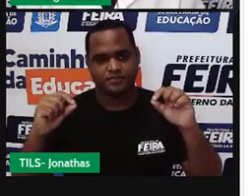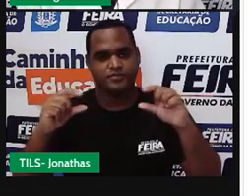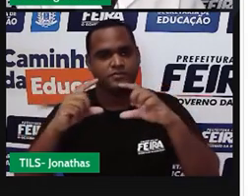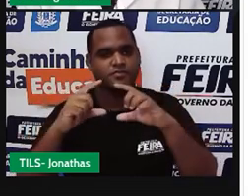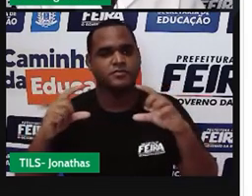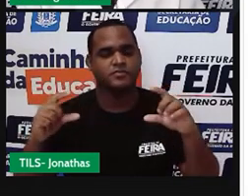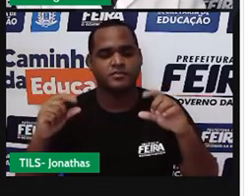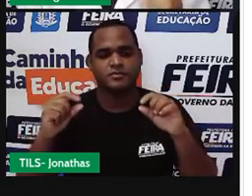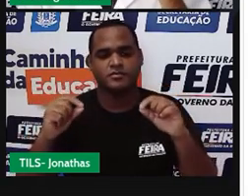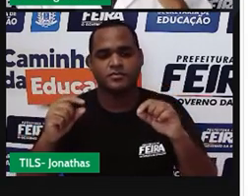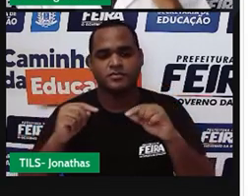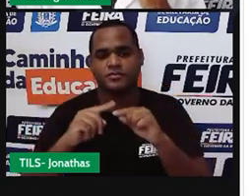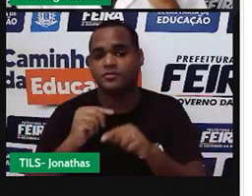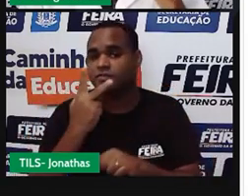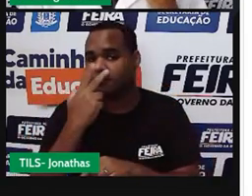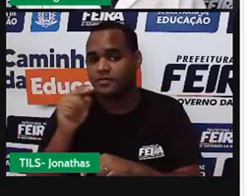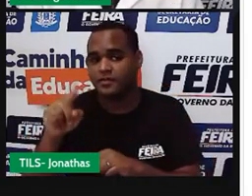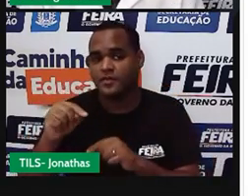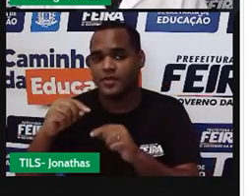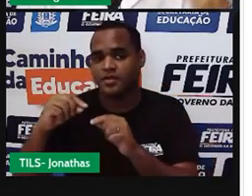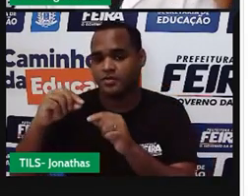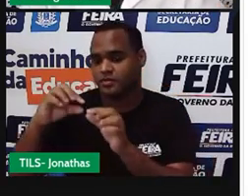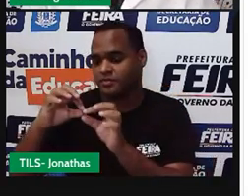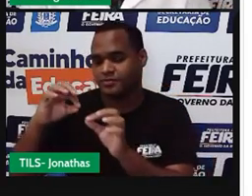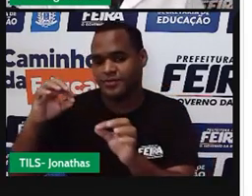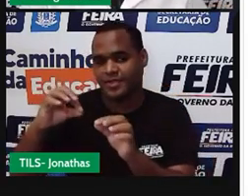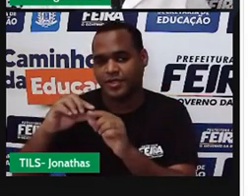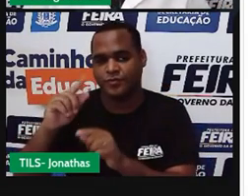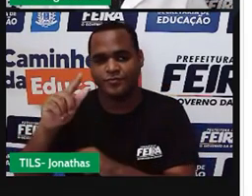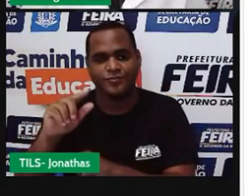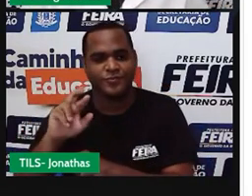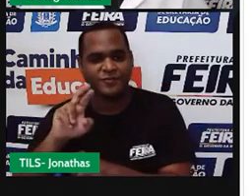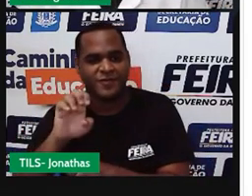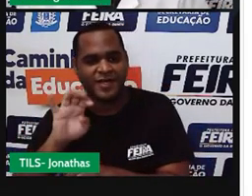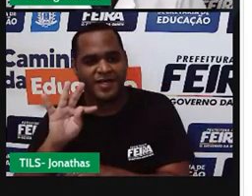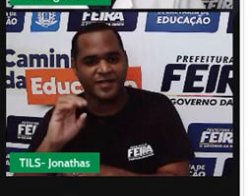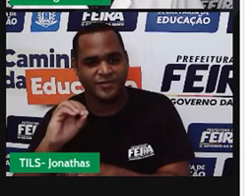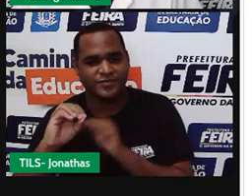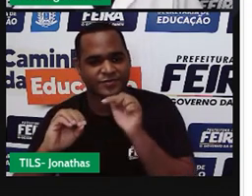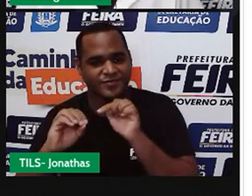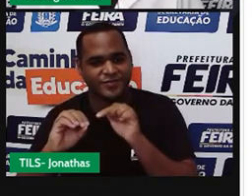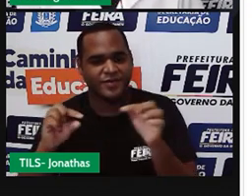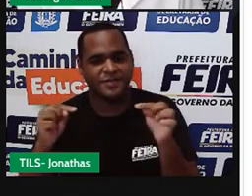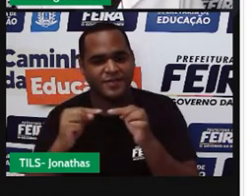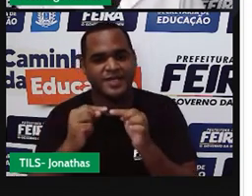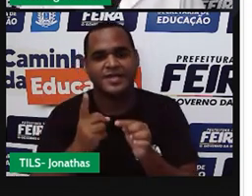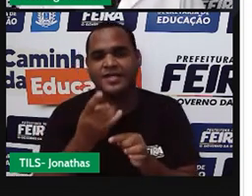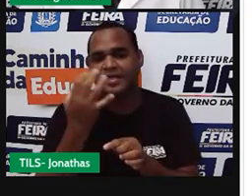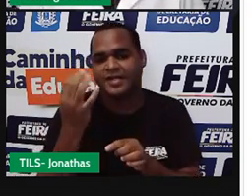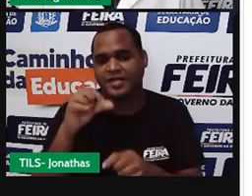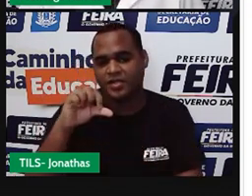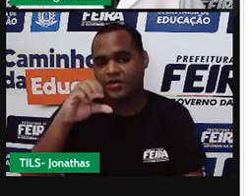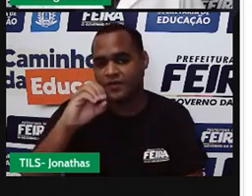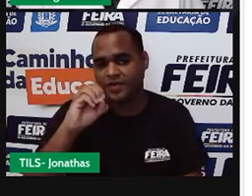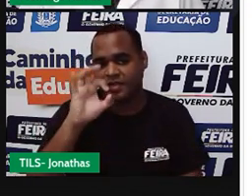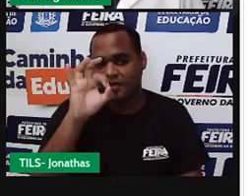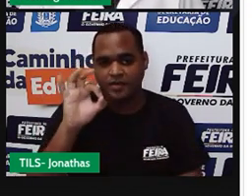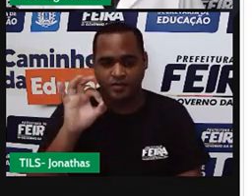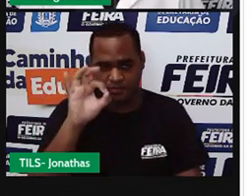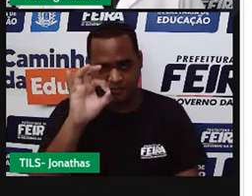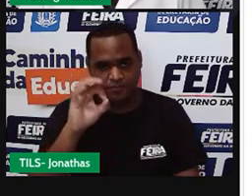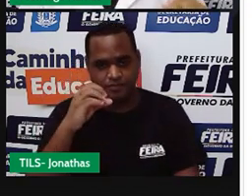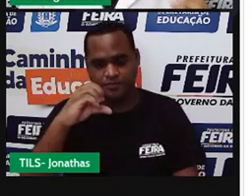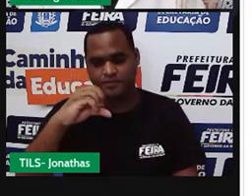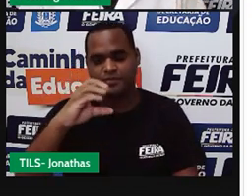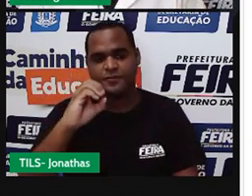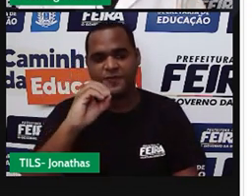são ângulos retos retângulos ângulos com medidas de 90 graus tá